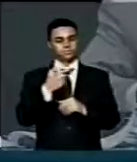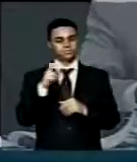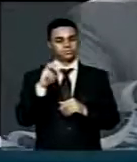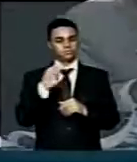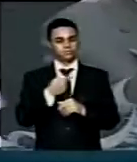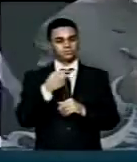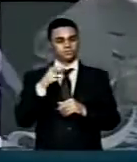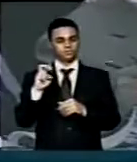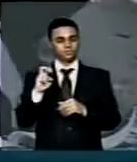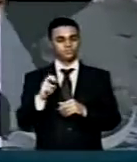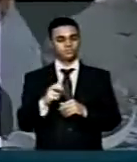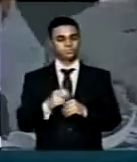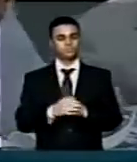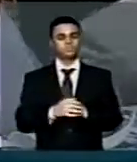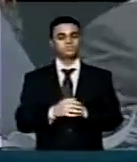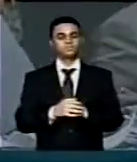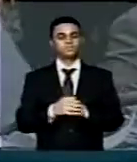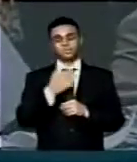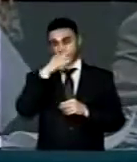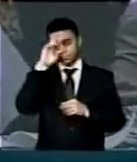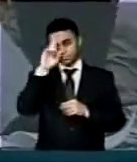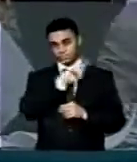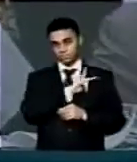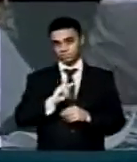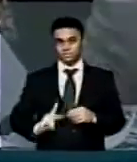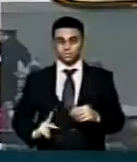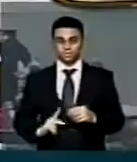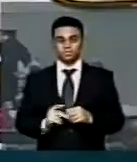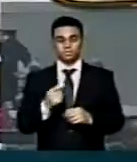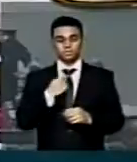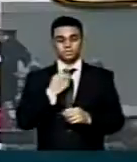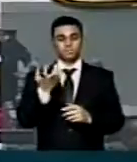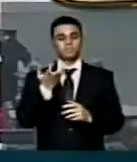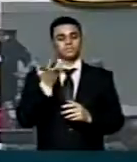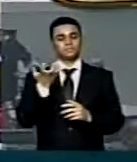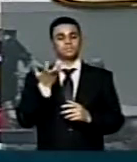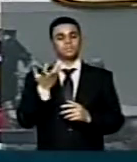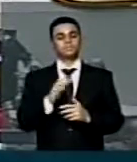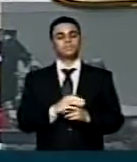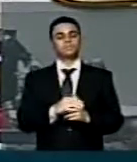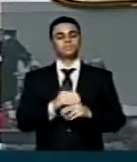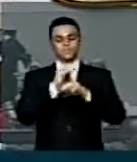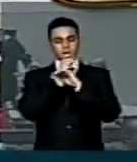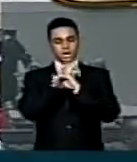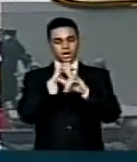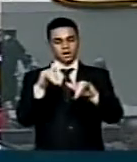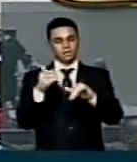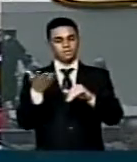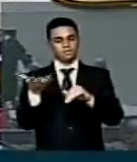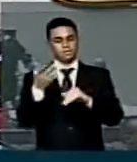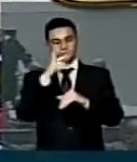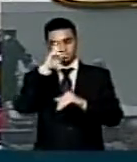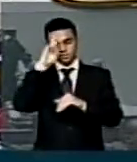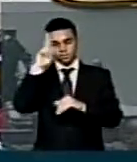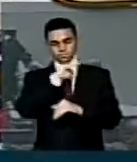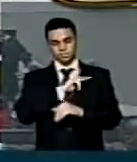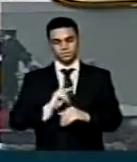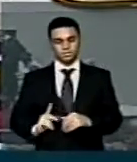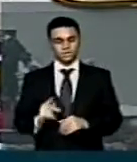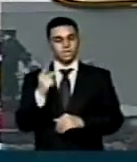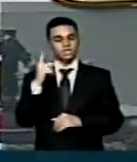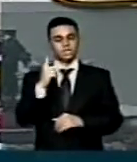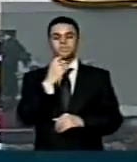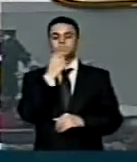Da Topper Spin. Gente, gostaria de registrar, presidente, a sua boa